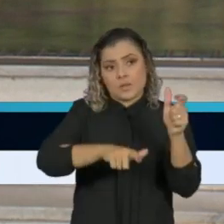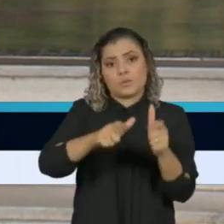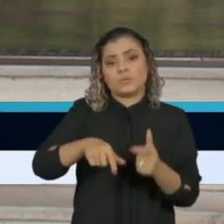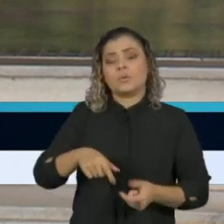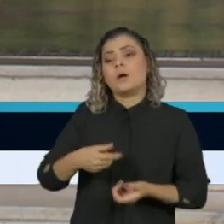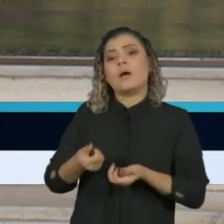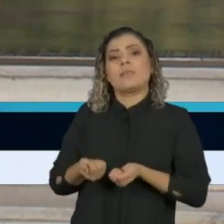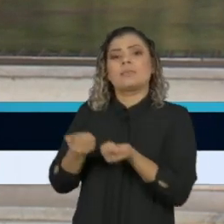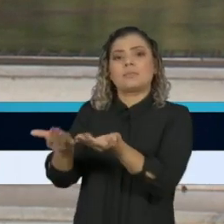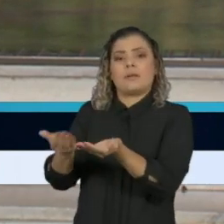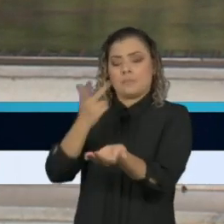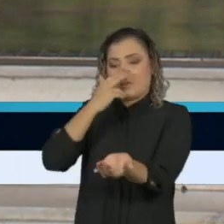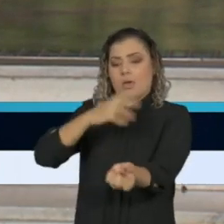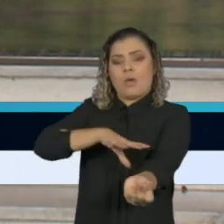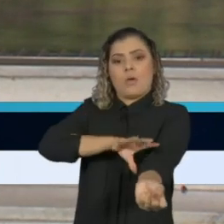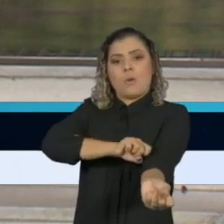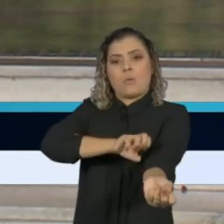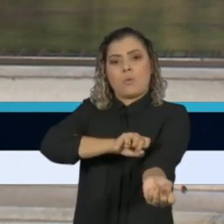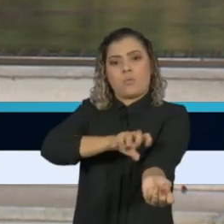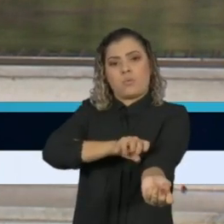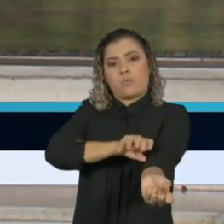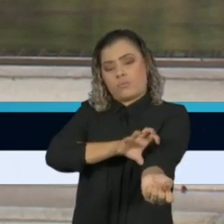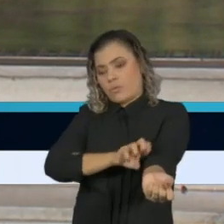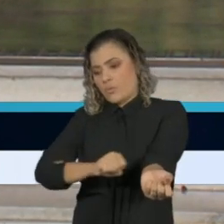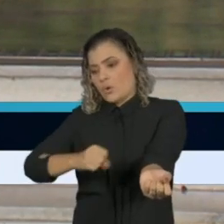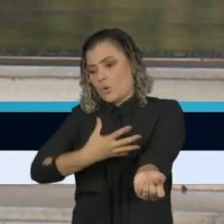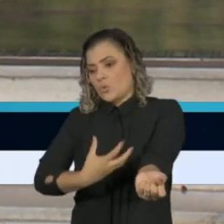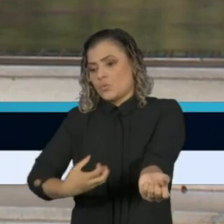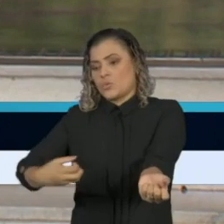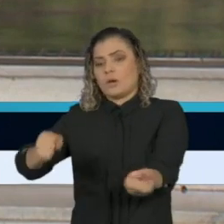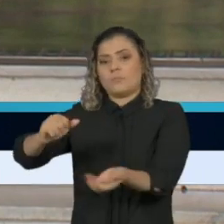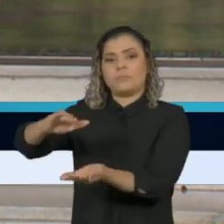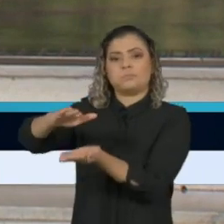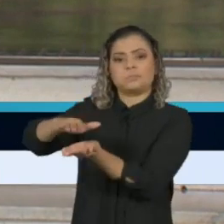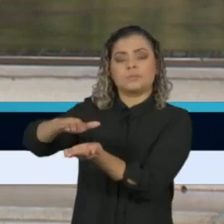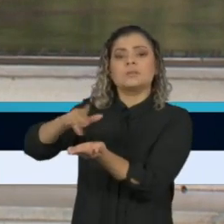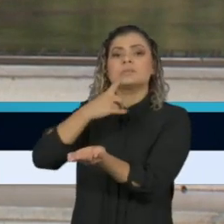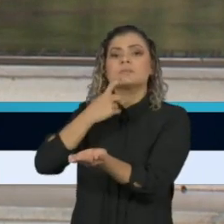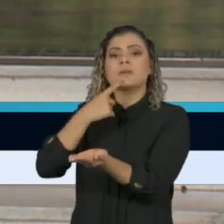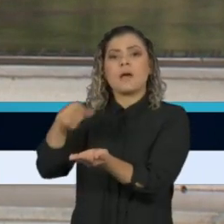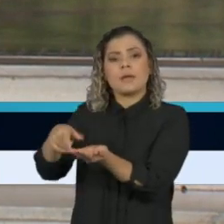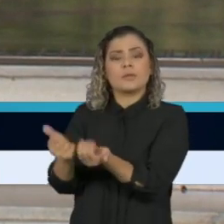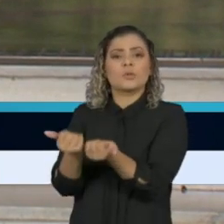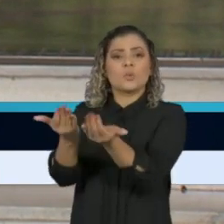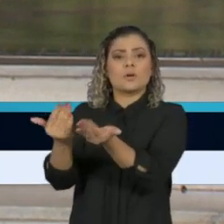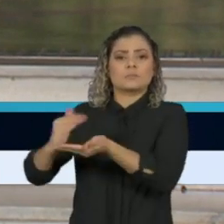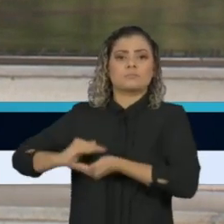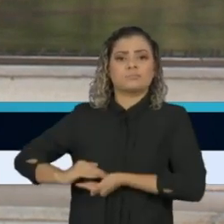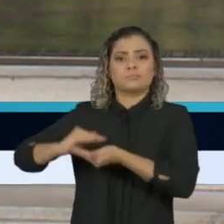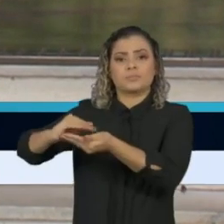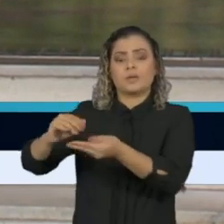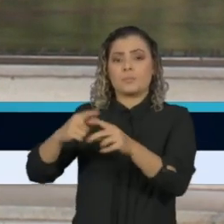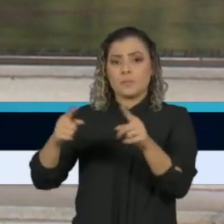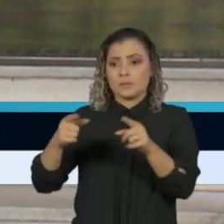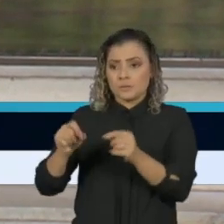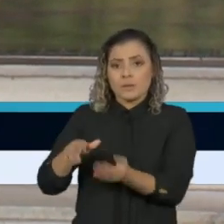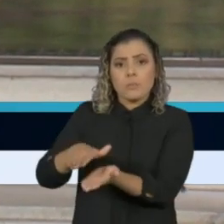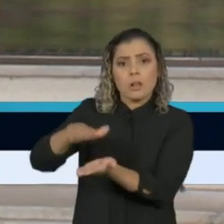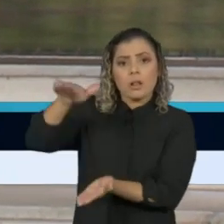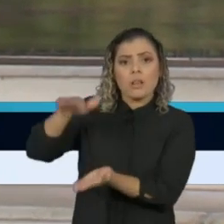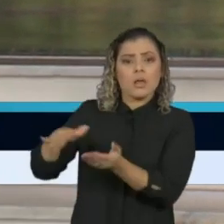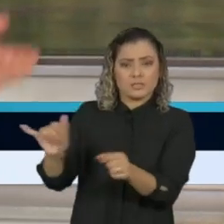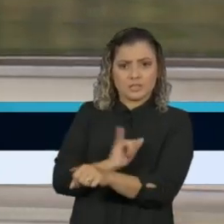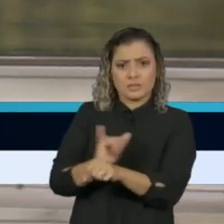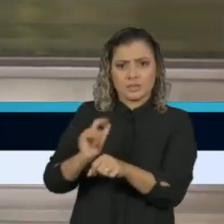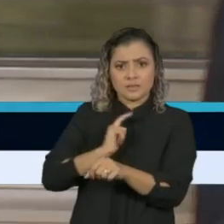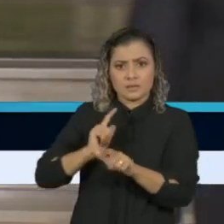postos fazer a doação de sangue. O governo tem alguma medida já de precaução para que esse estoque aumente? Obrigado.